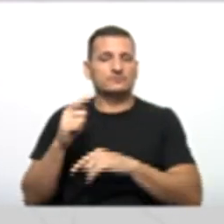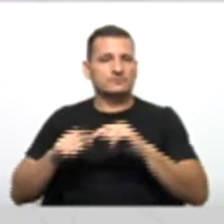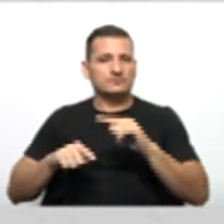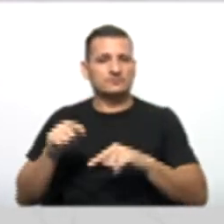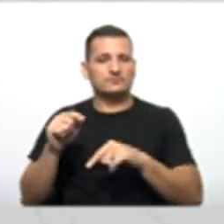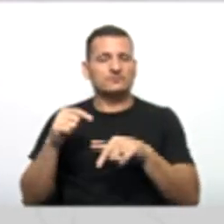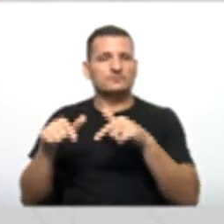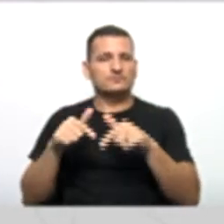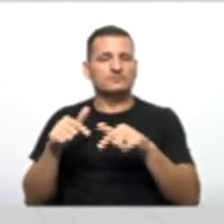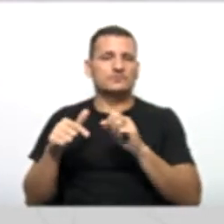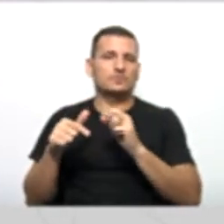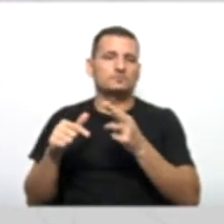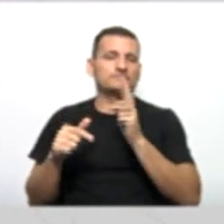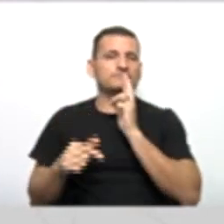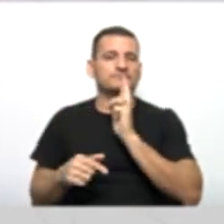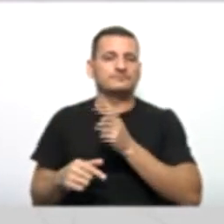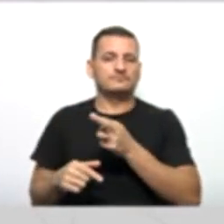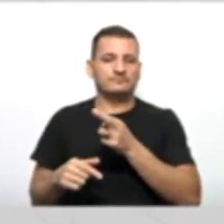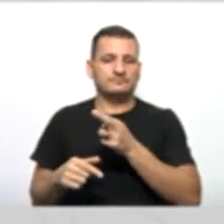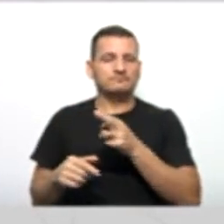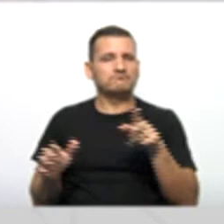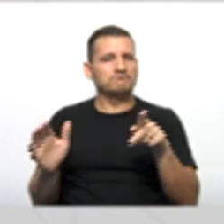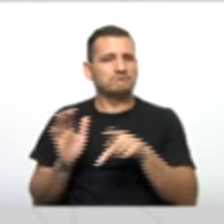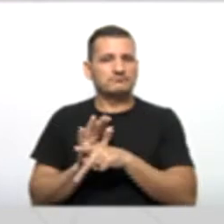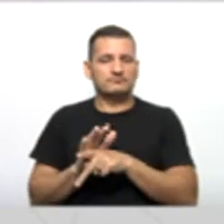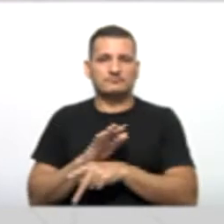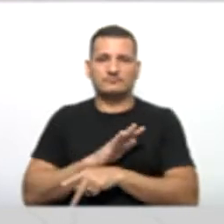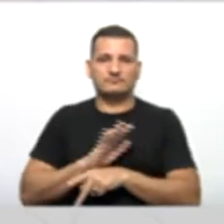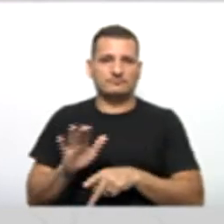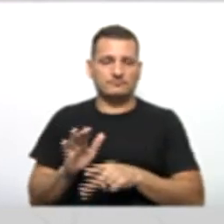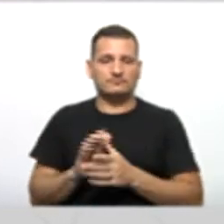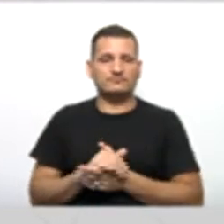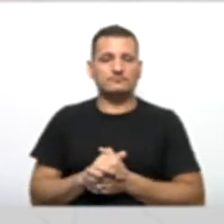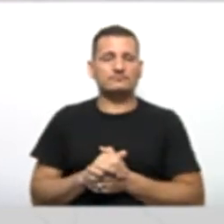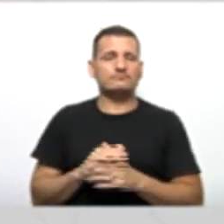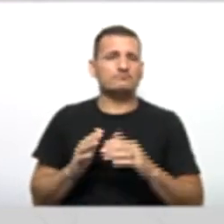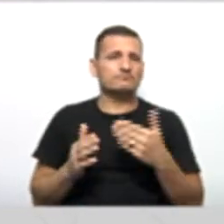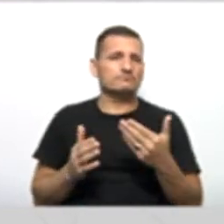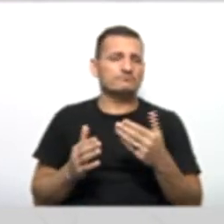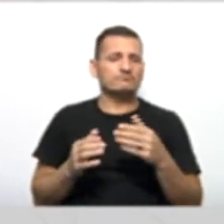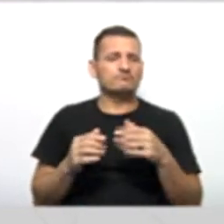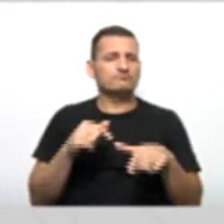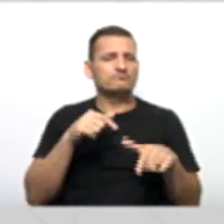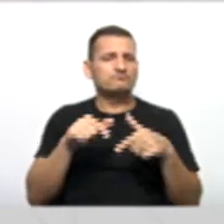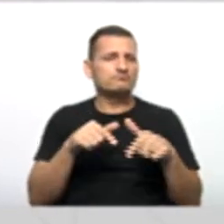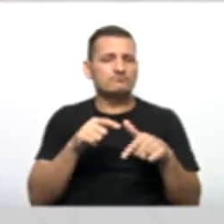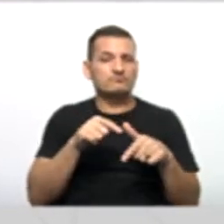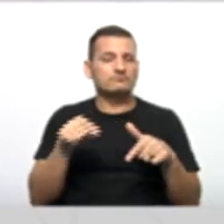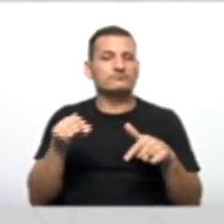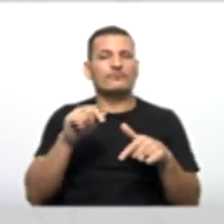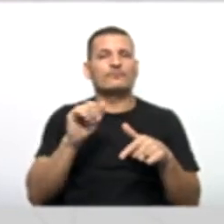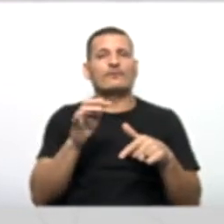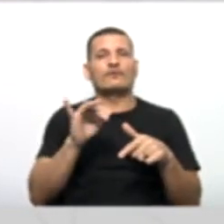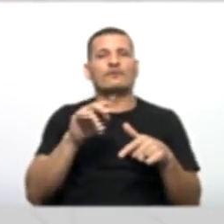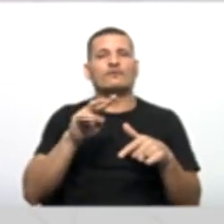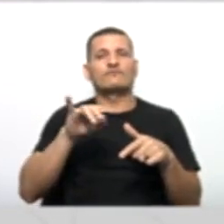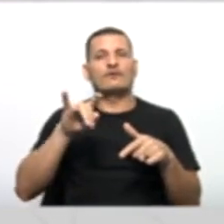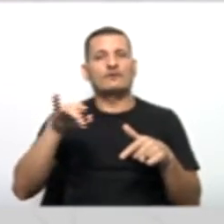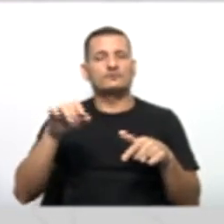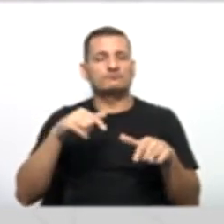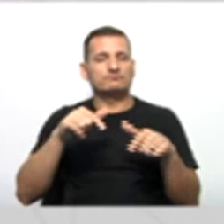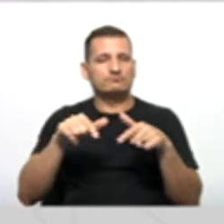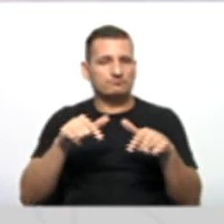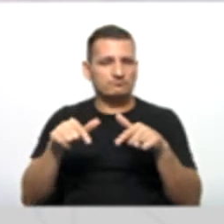resultado exclusivo, certo? Ou seja, vou realizar atividades, essas atividades temporárias. Se